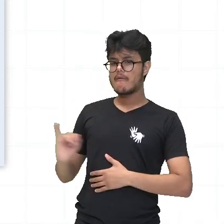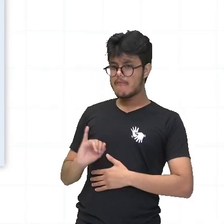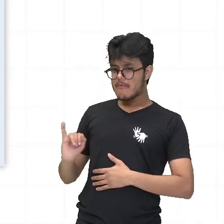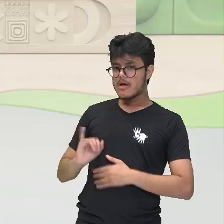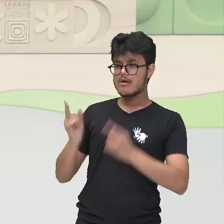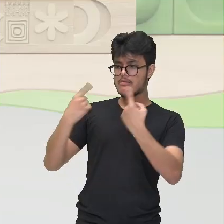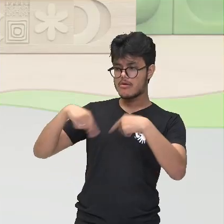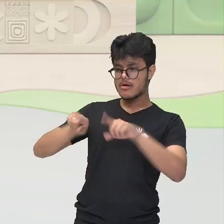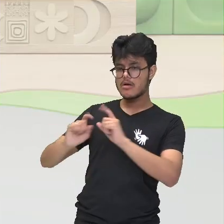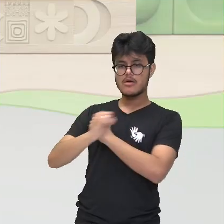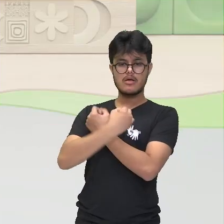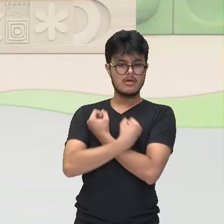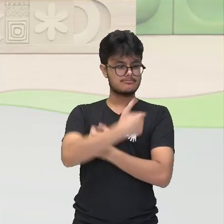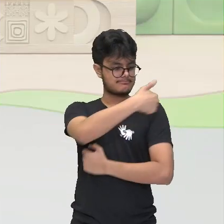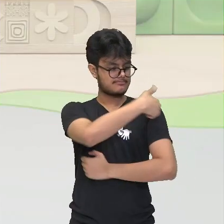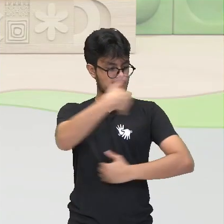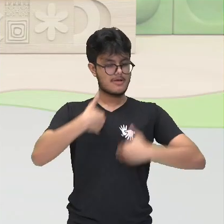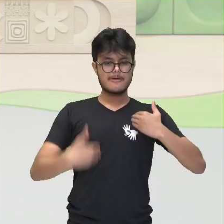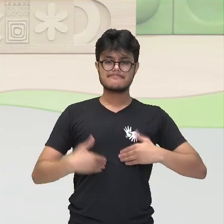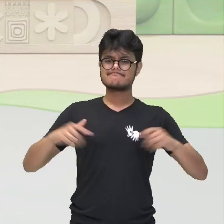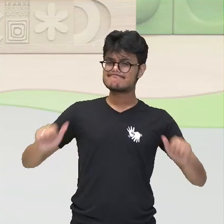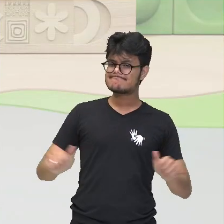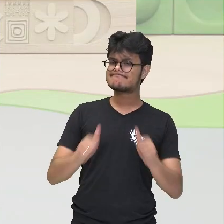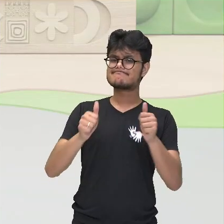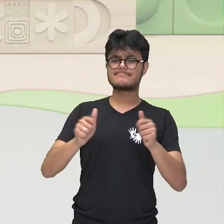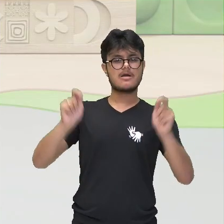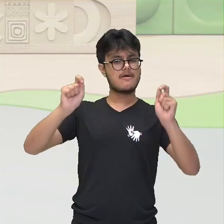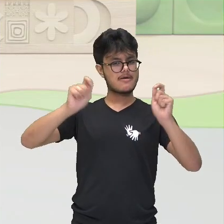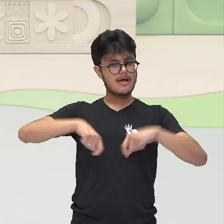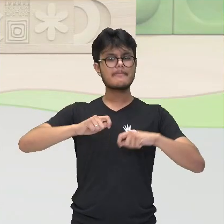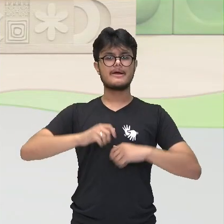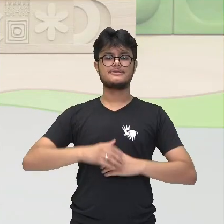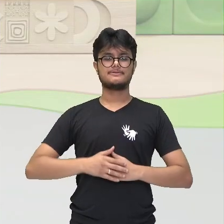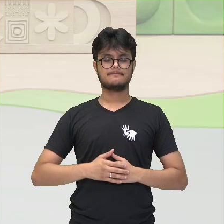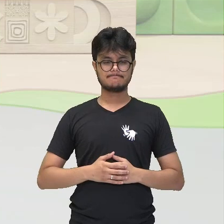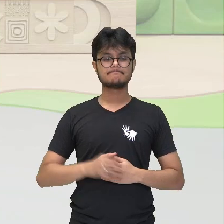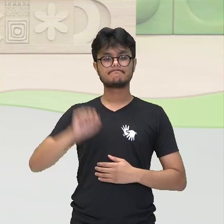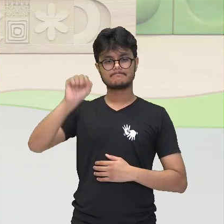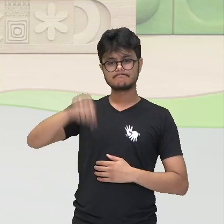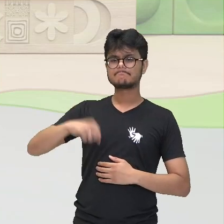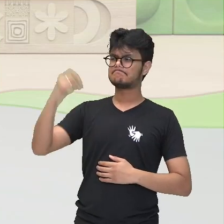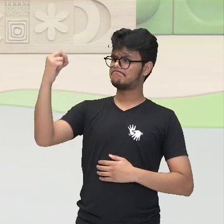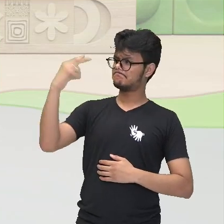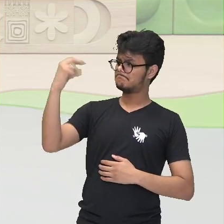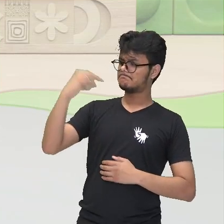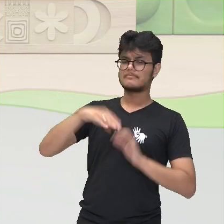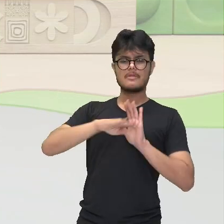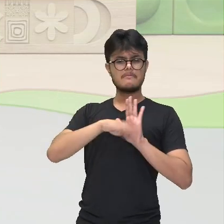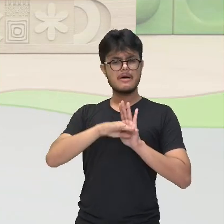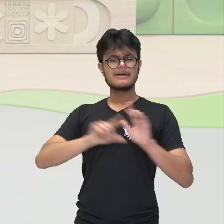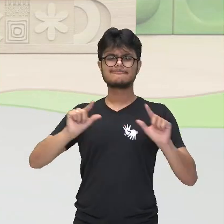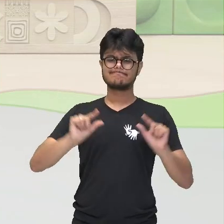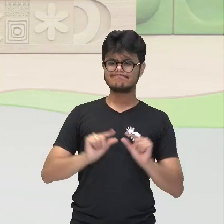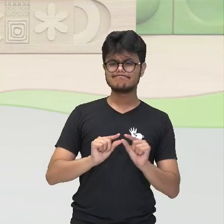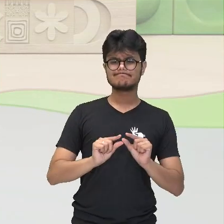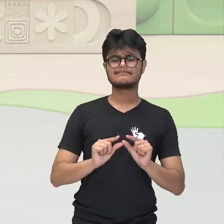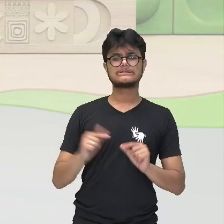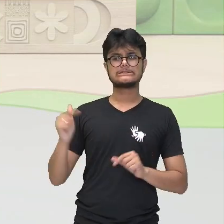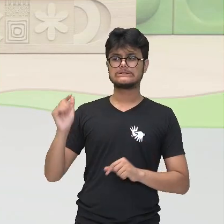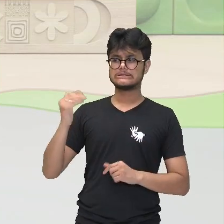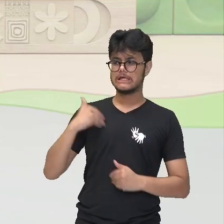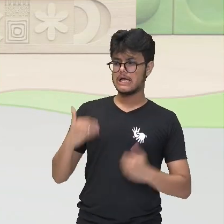da vacina o nosso organismo ele já consegue ali identificar aquele vírus, aquela bactéria, aquele protozoário, ele